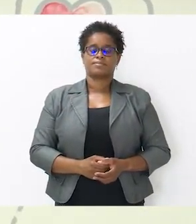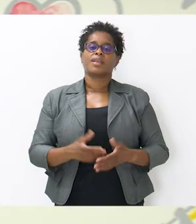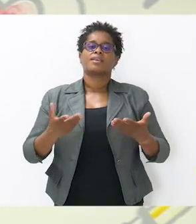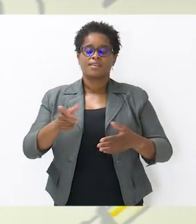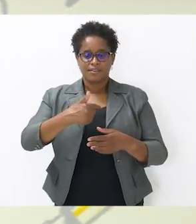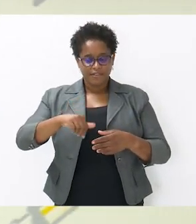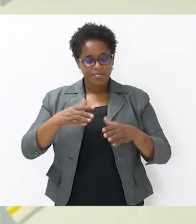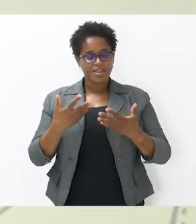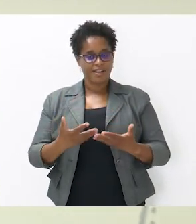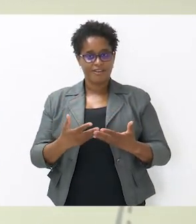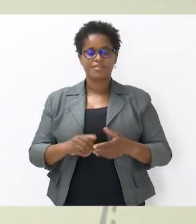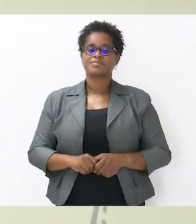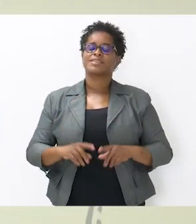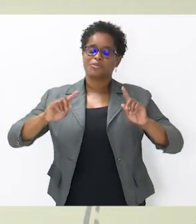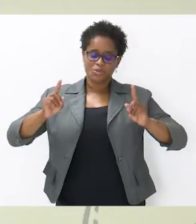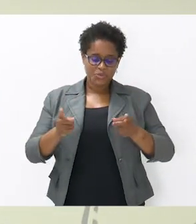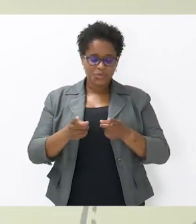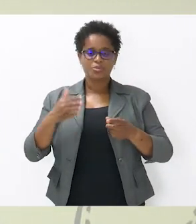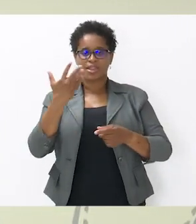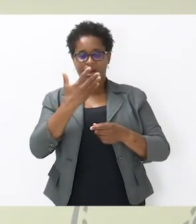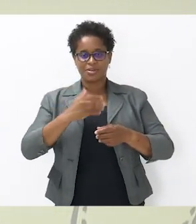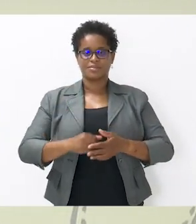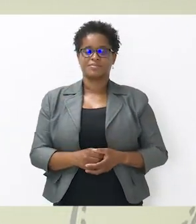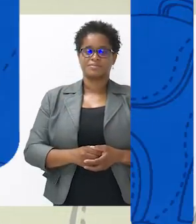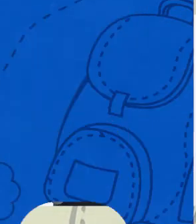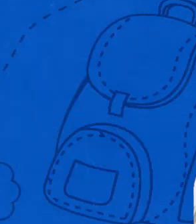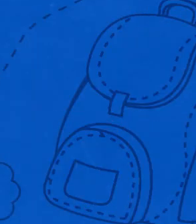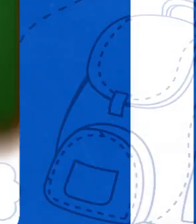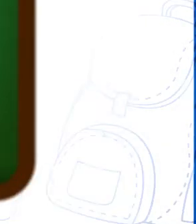E vamos agora para a síntese da aula.